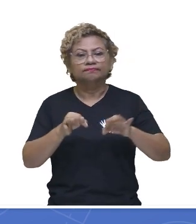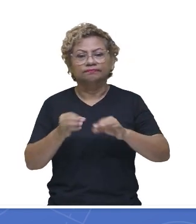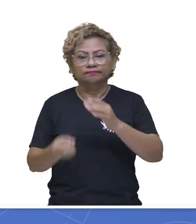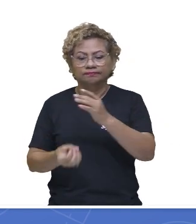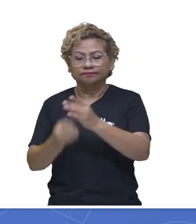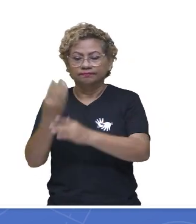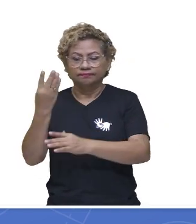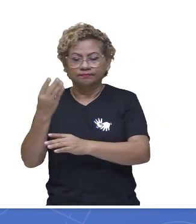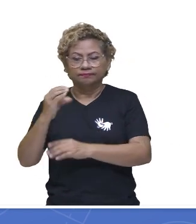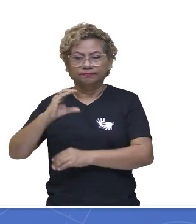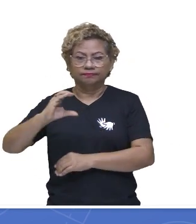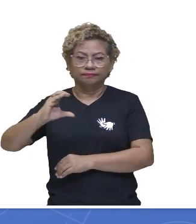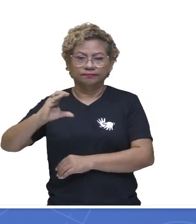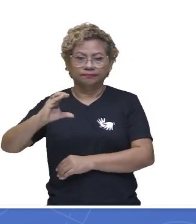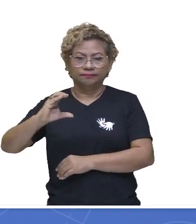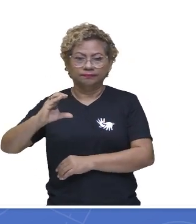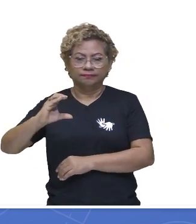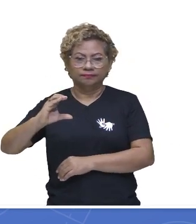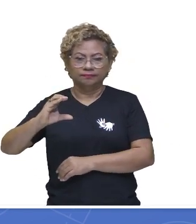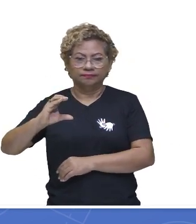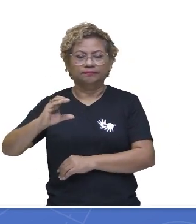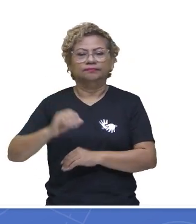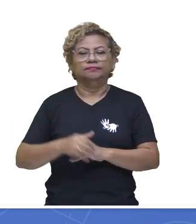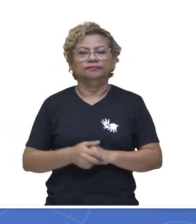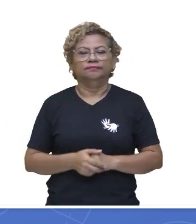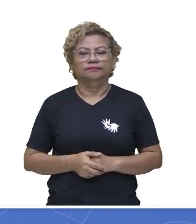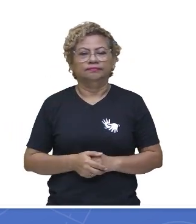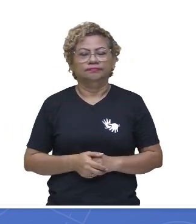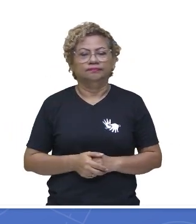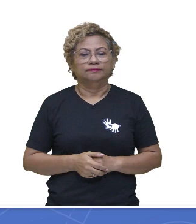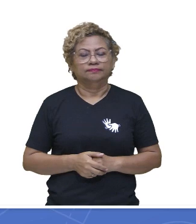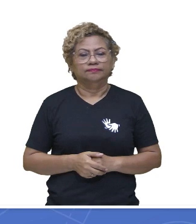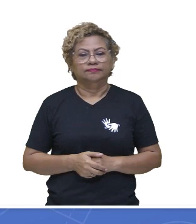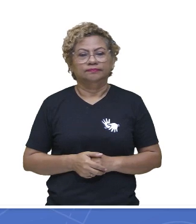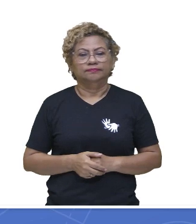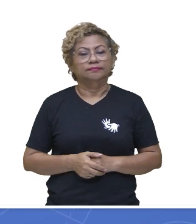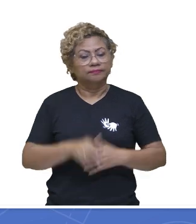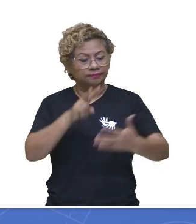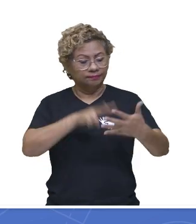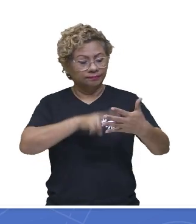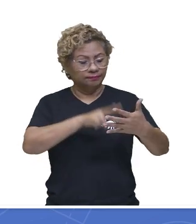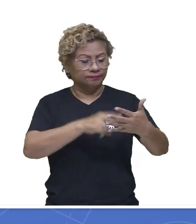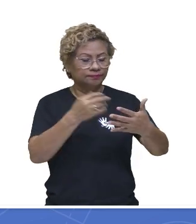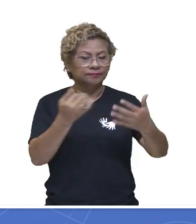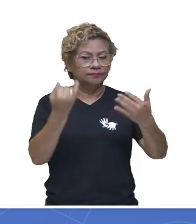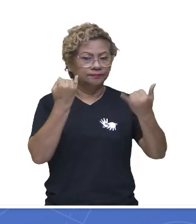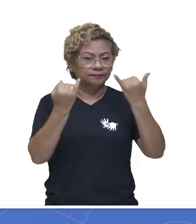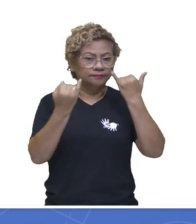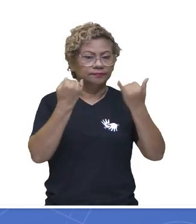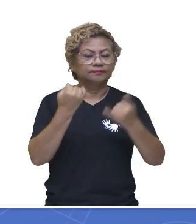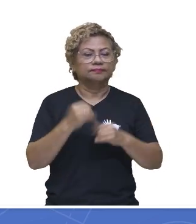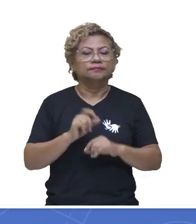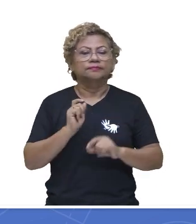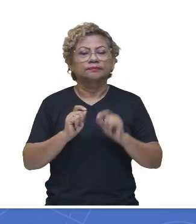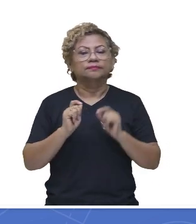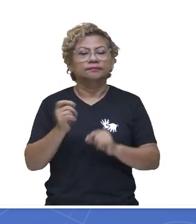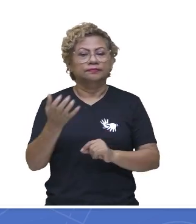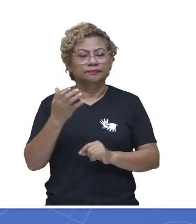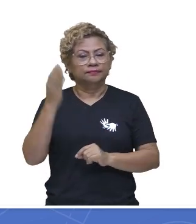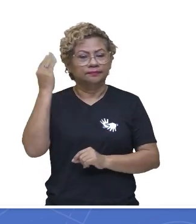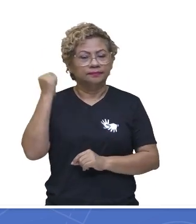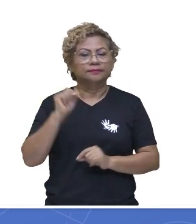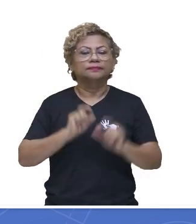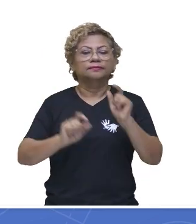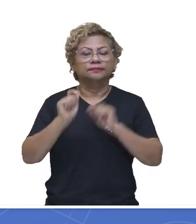vai resultar numa matriz C. Ele quer saber, então, M mais N mais